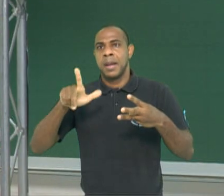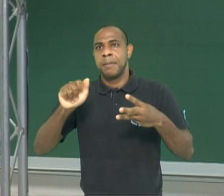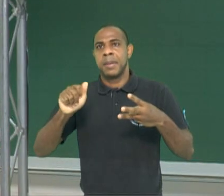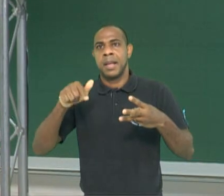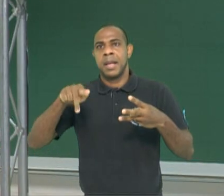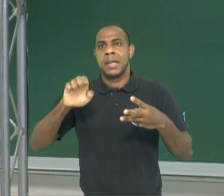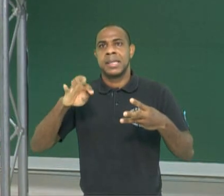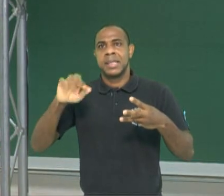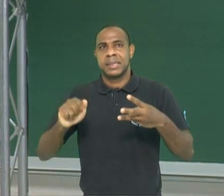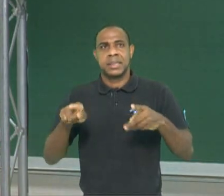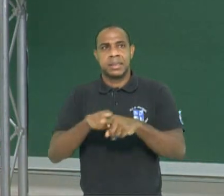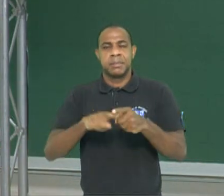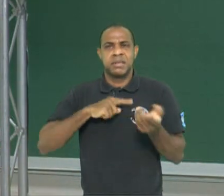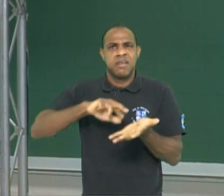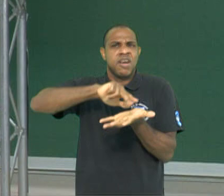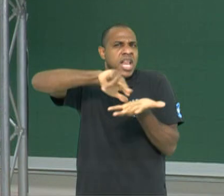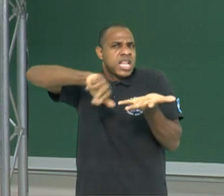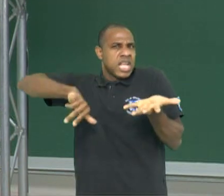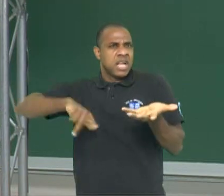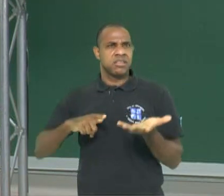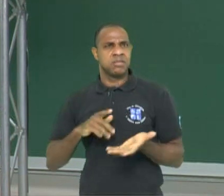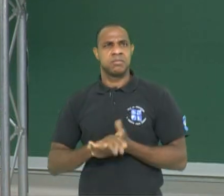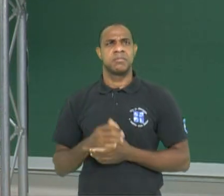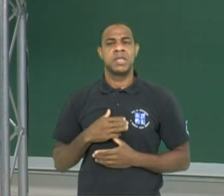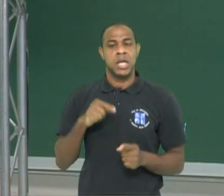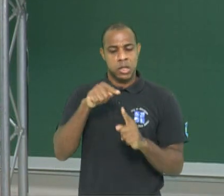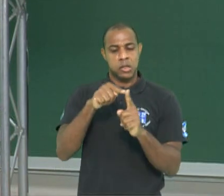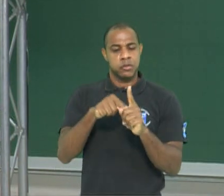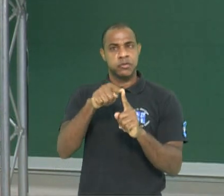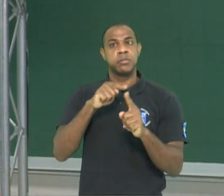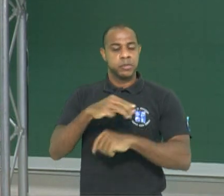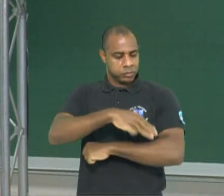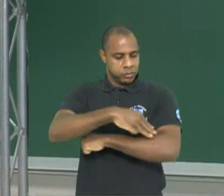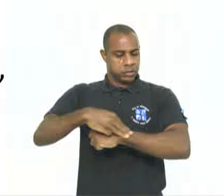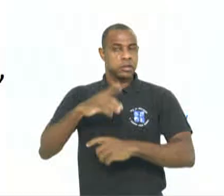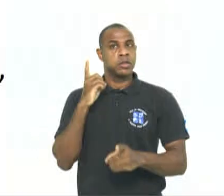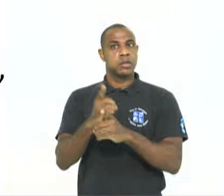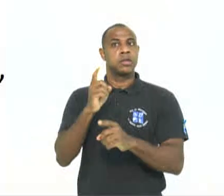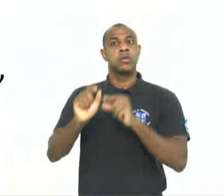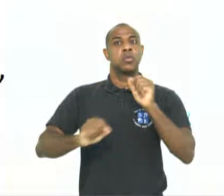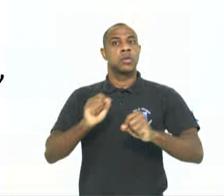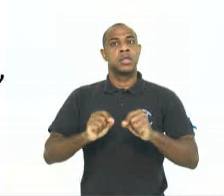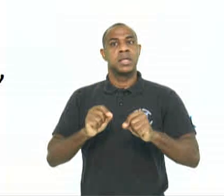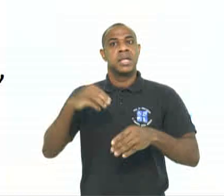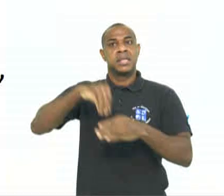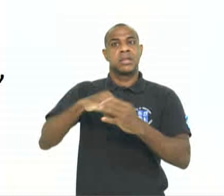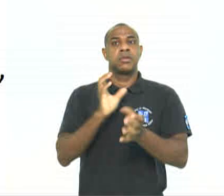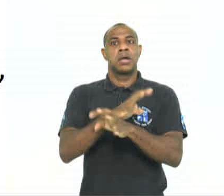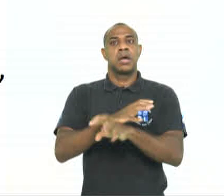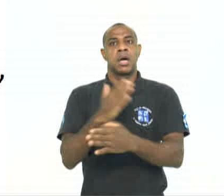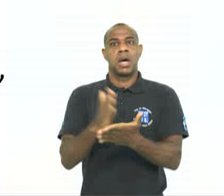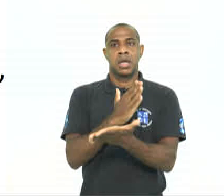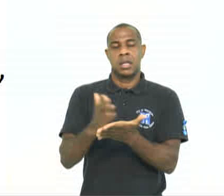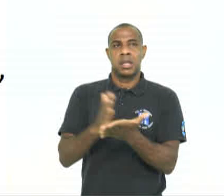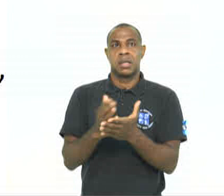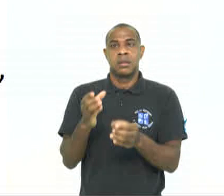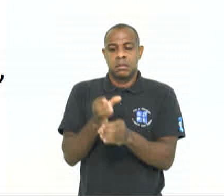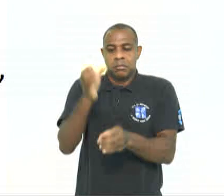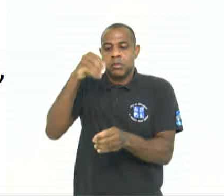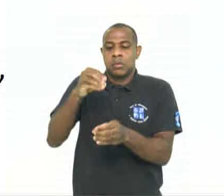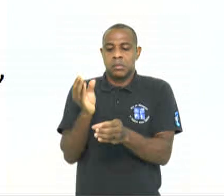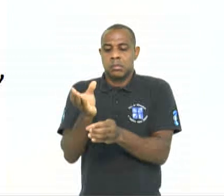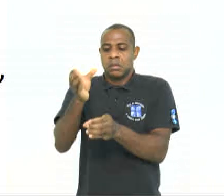uma variedade de glóbulos, né? Esse tipo de tecido é encontrado na cavidade de alguns ossos na forma de medula óssea